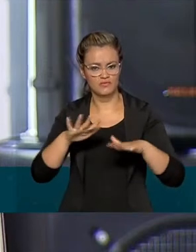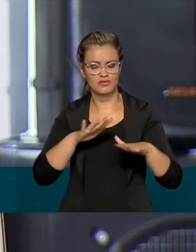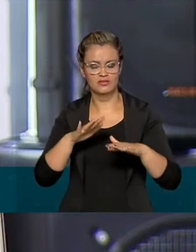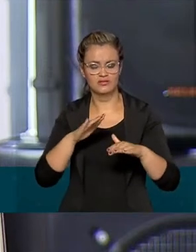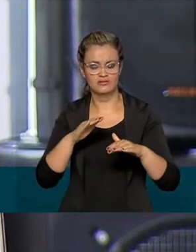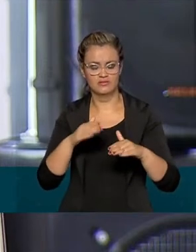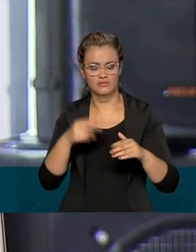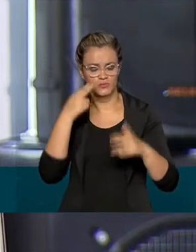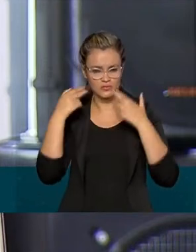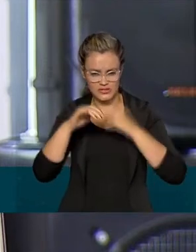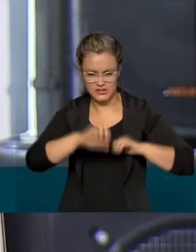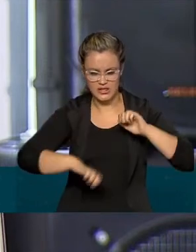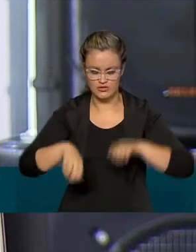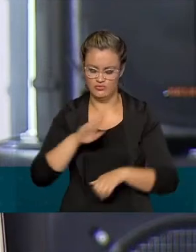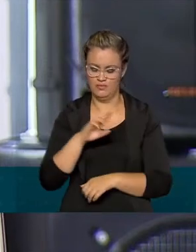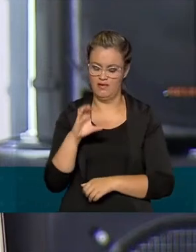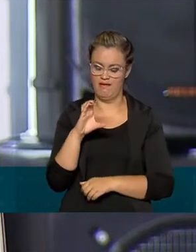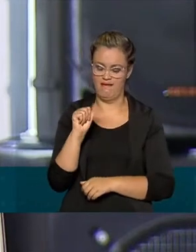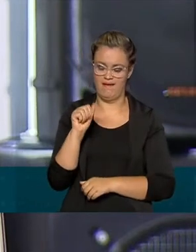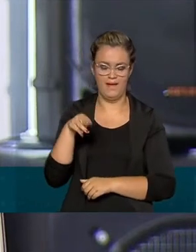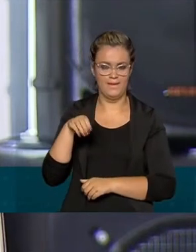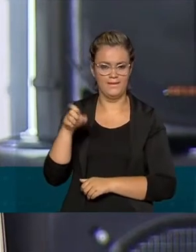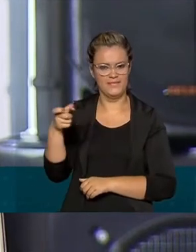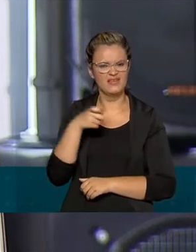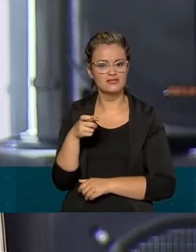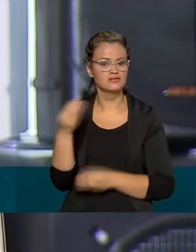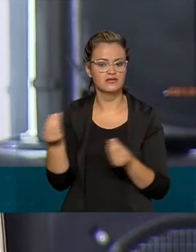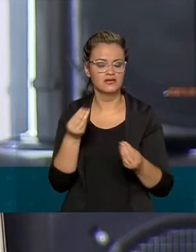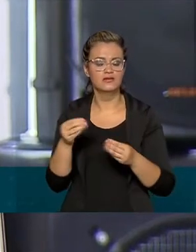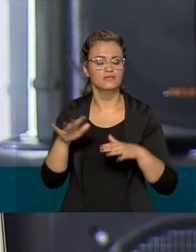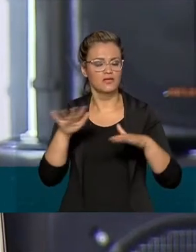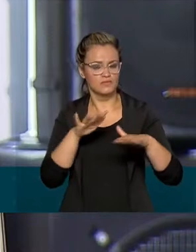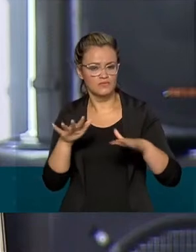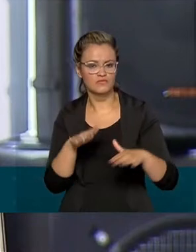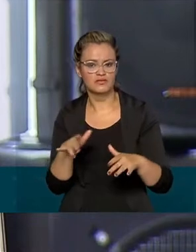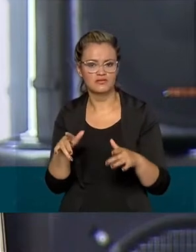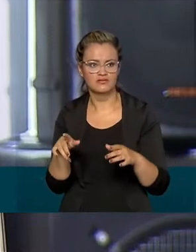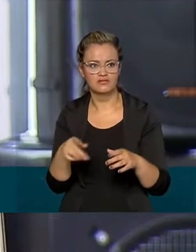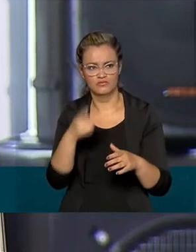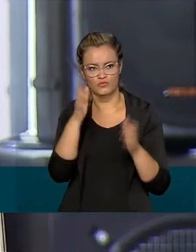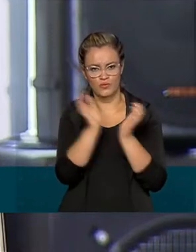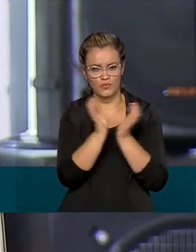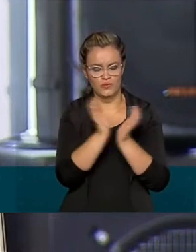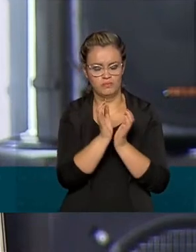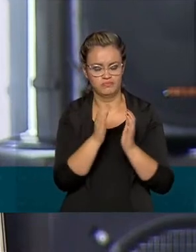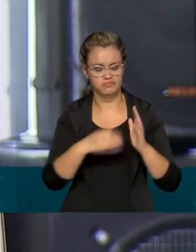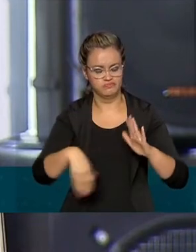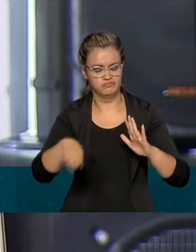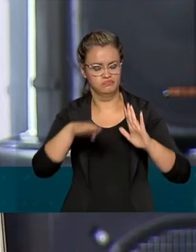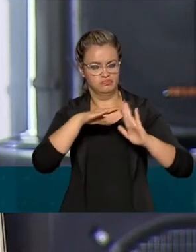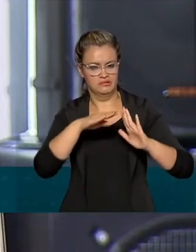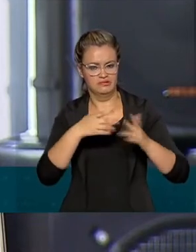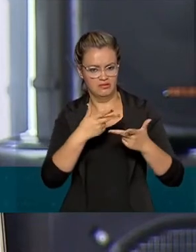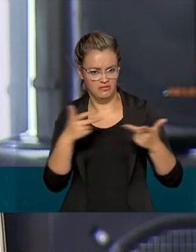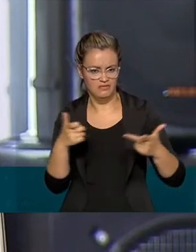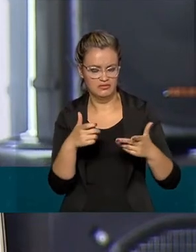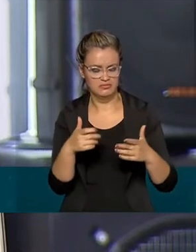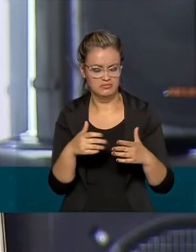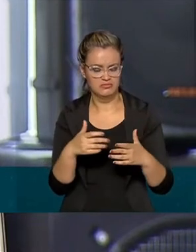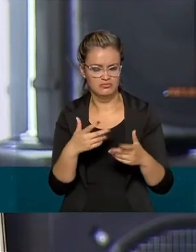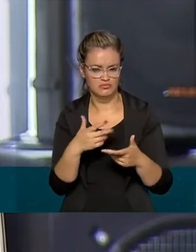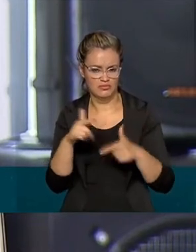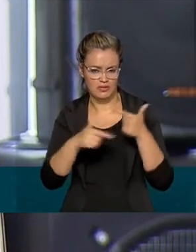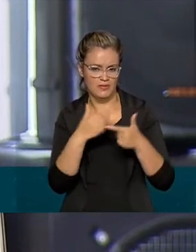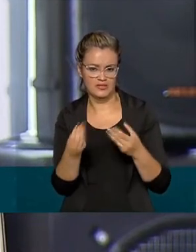CAMEX, simplificando o processo de movimentações para os militares de carreira. Houve uma atenção muito especial